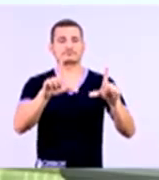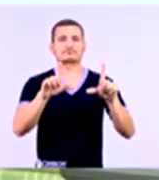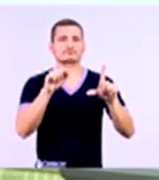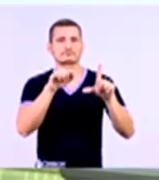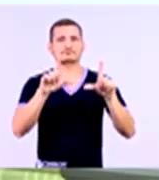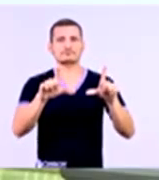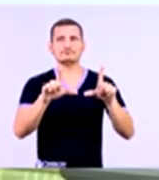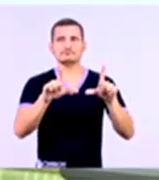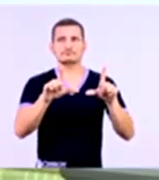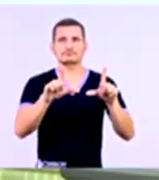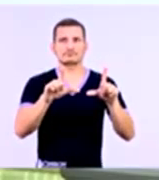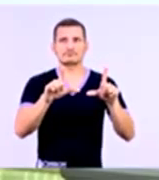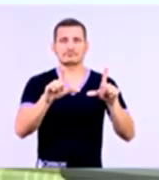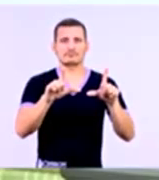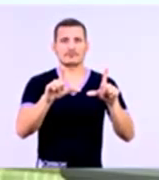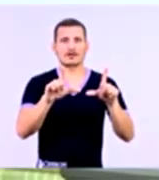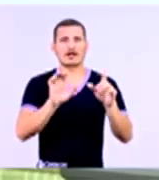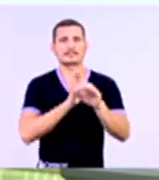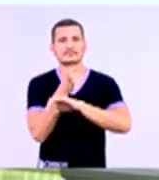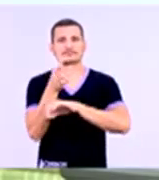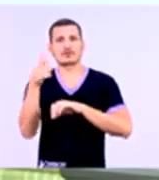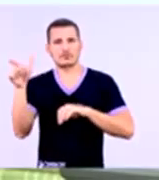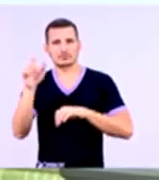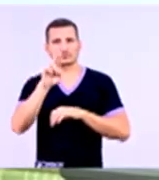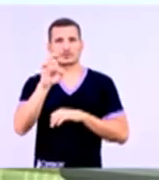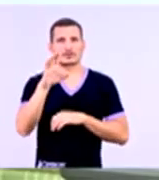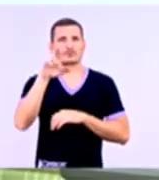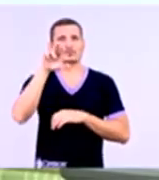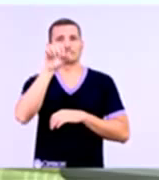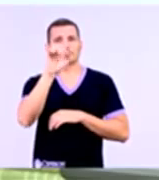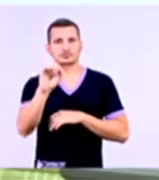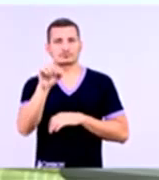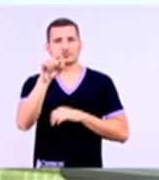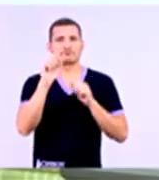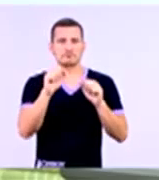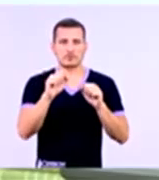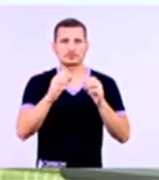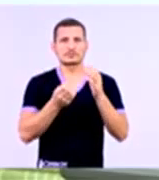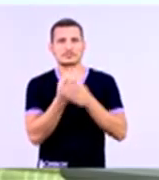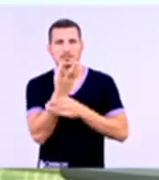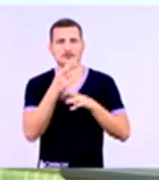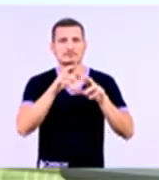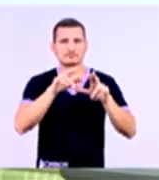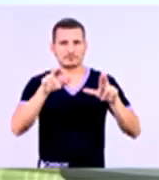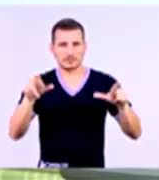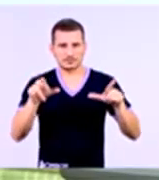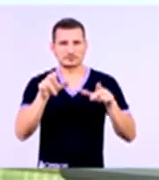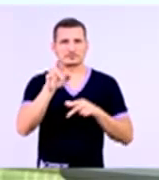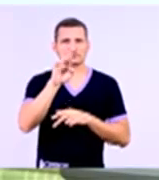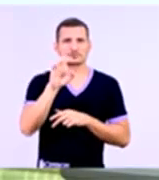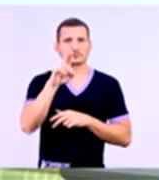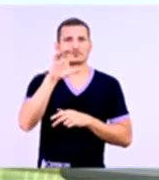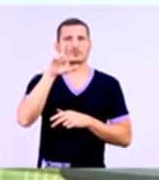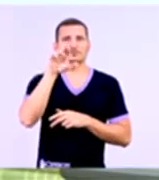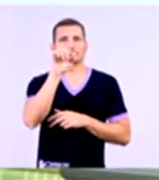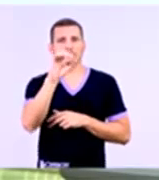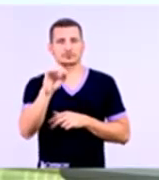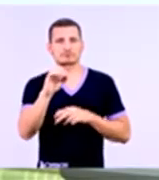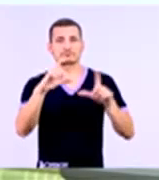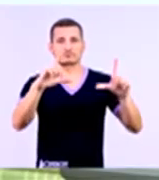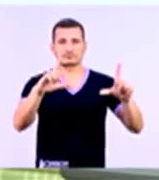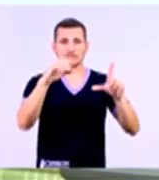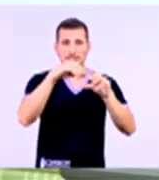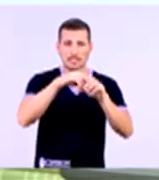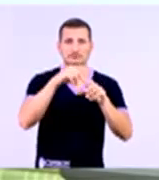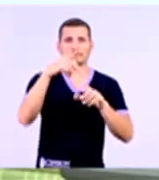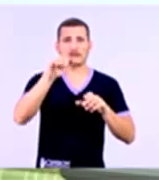está, para acessar um outro recurso. Você pode fazer ou criar diversos recursos dentro da própria